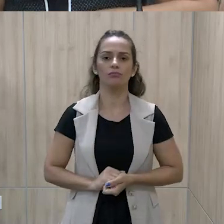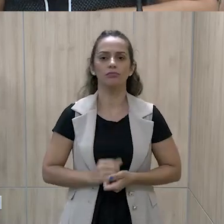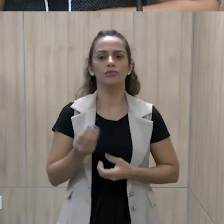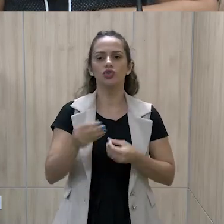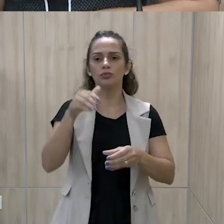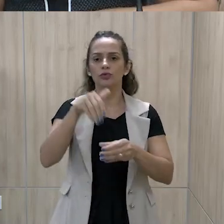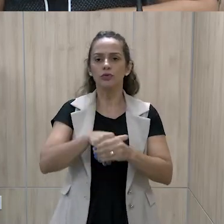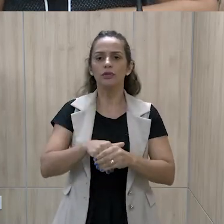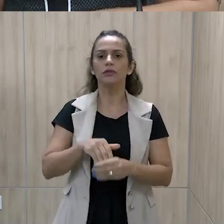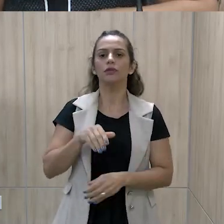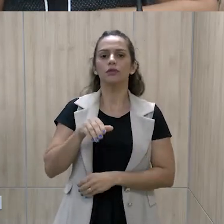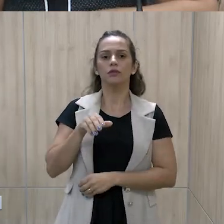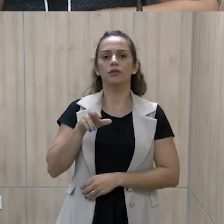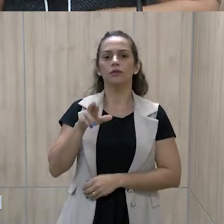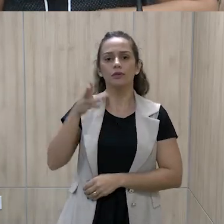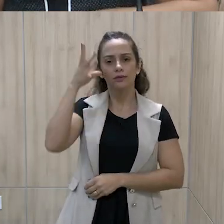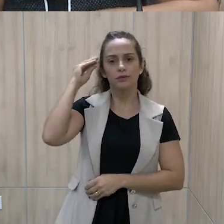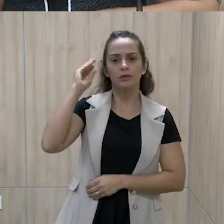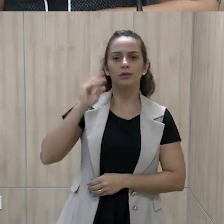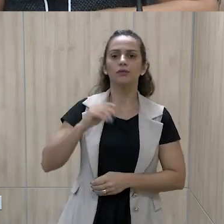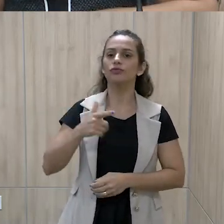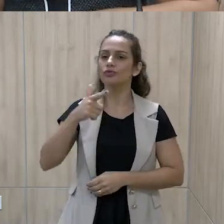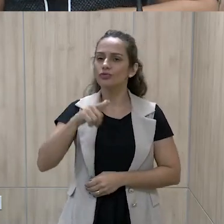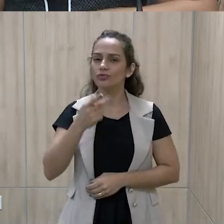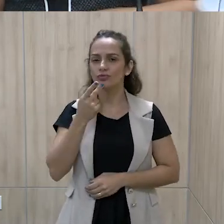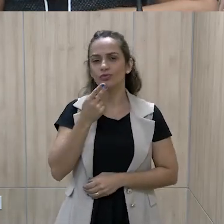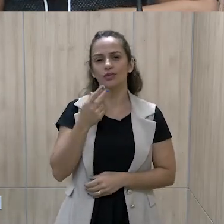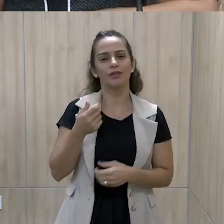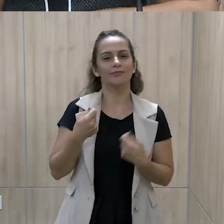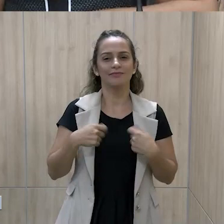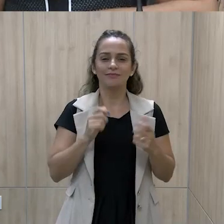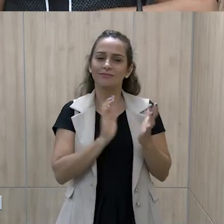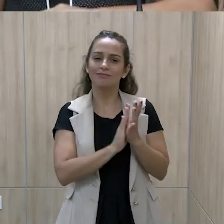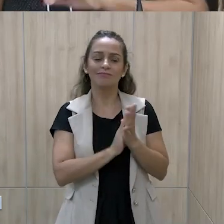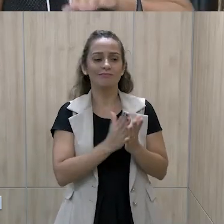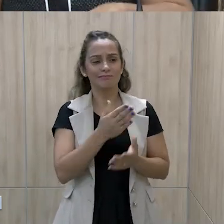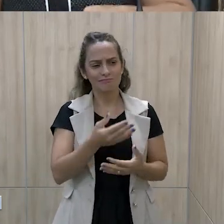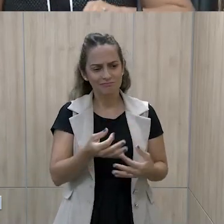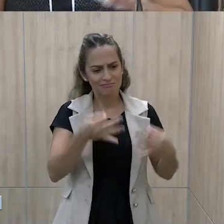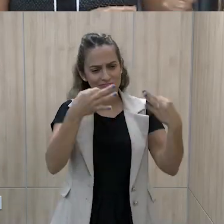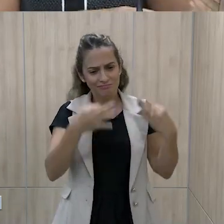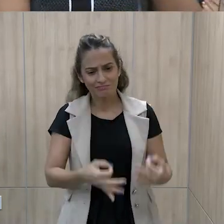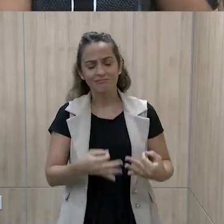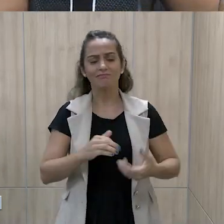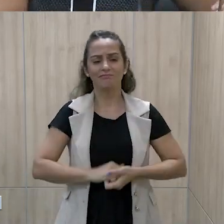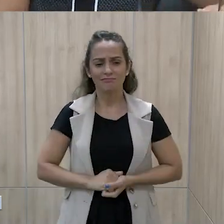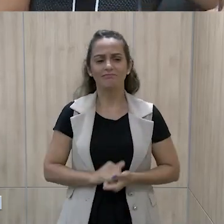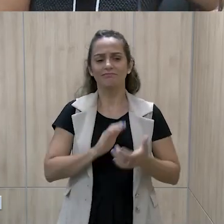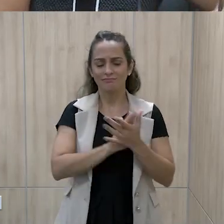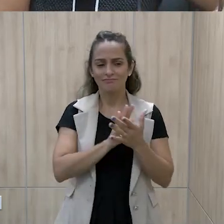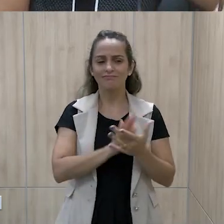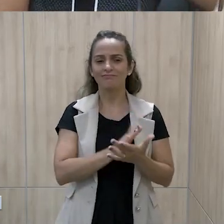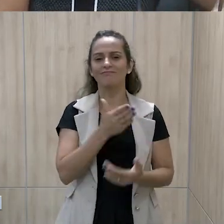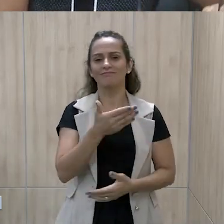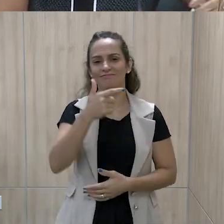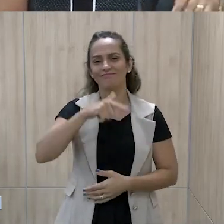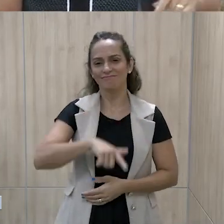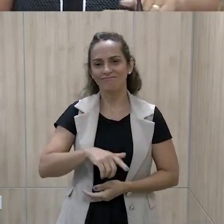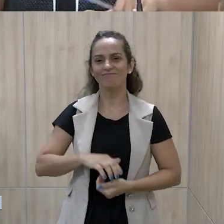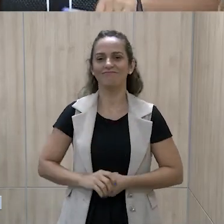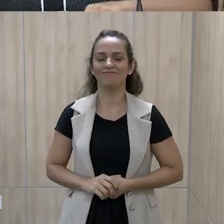como vota Deputado Rodrigo Camargo mais uma vez a gente tem que parabenizar Olha o senhor tem acertado aí